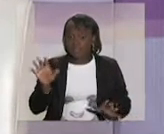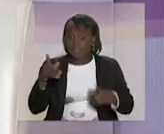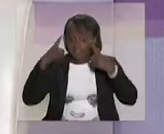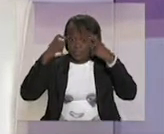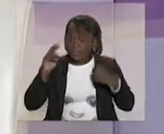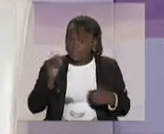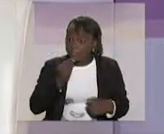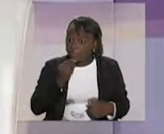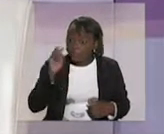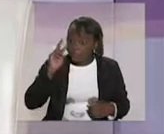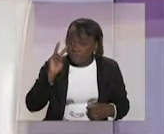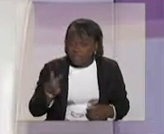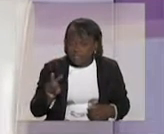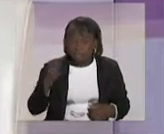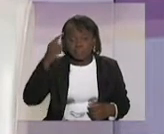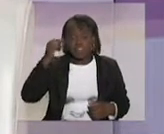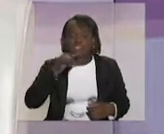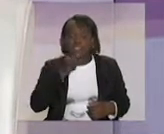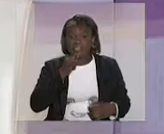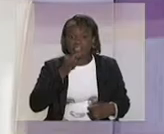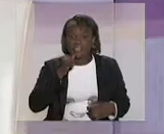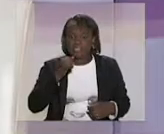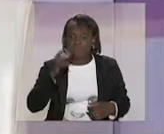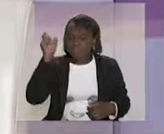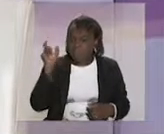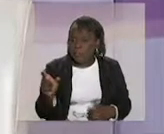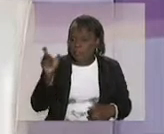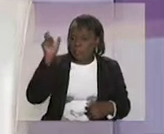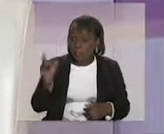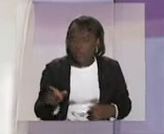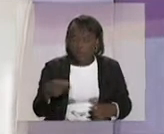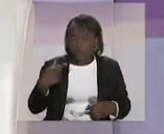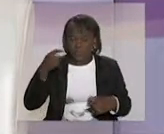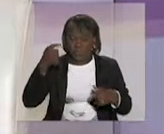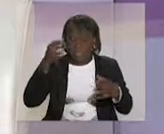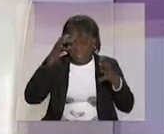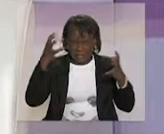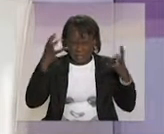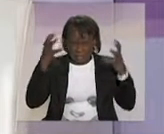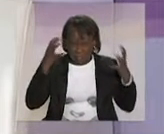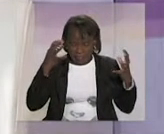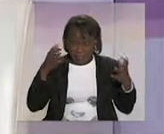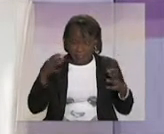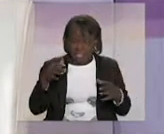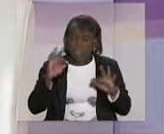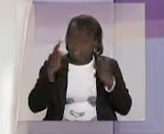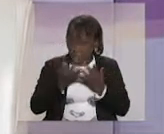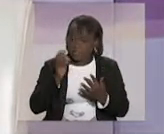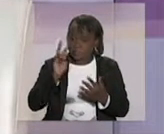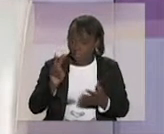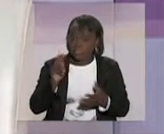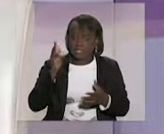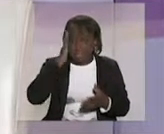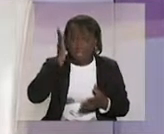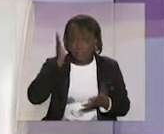visível, pensando no caso, por exemplo, de um abuso verbal ou um abuso psicológico, muitas vezes o resto da família se dá conta de que isso está acontecendo, mas